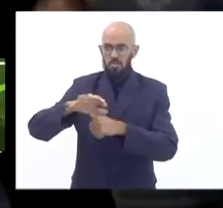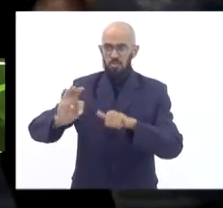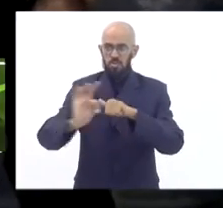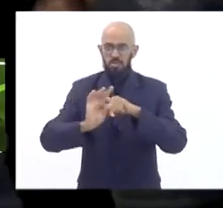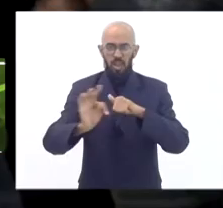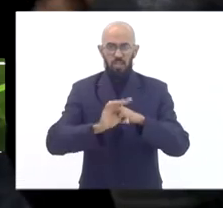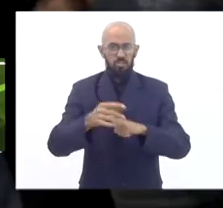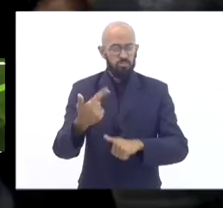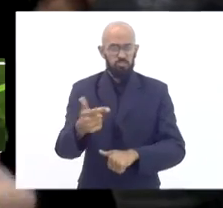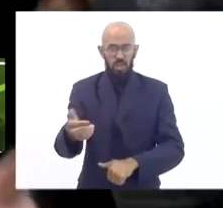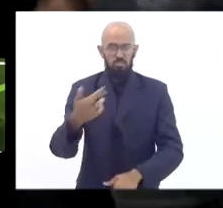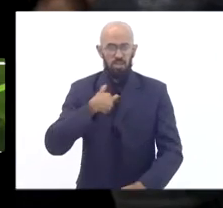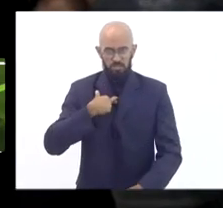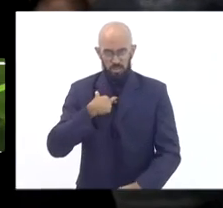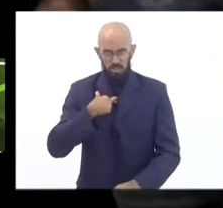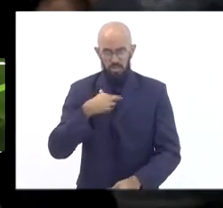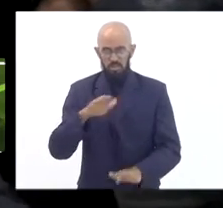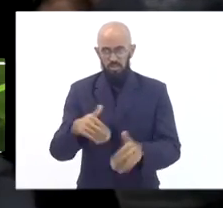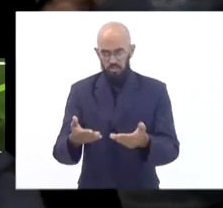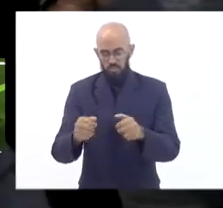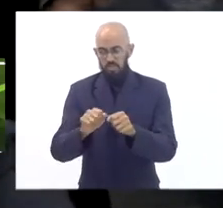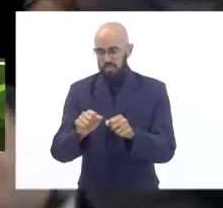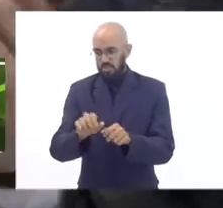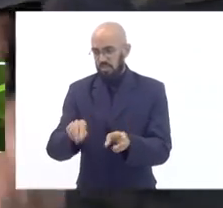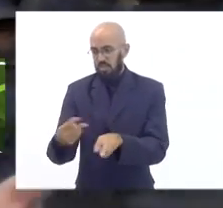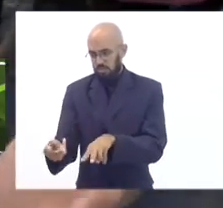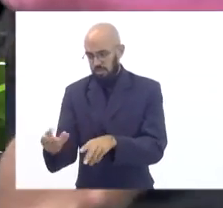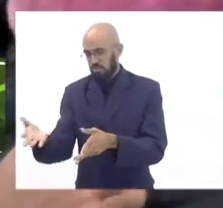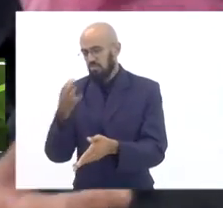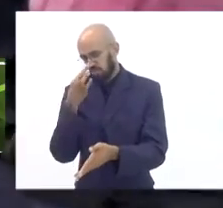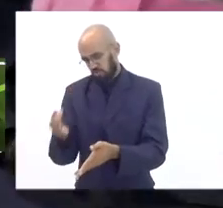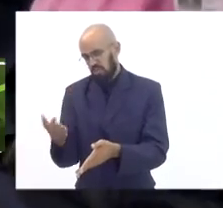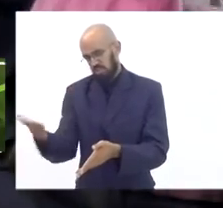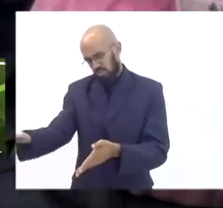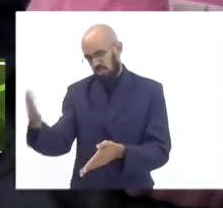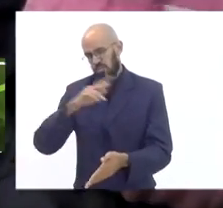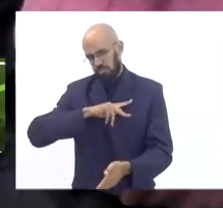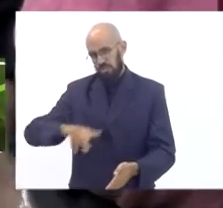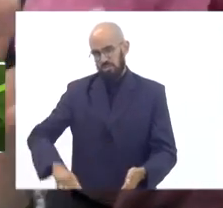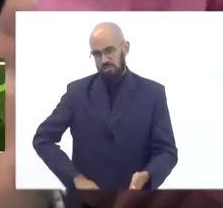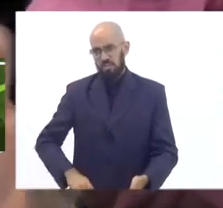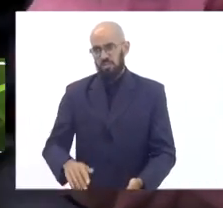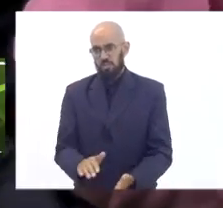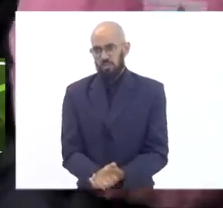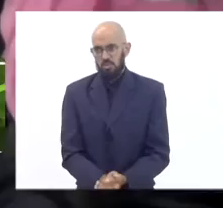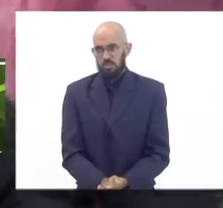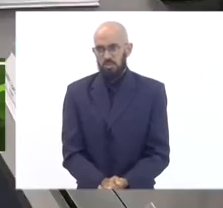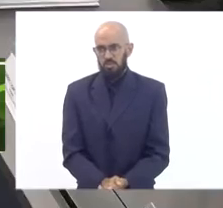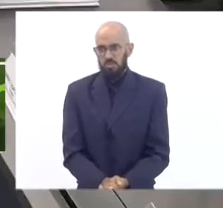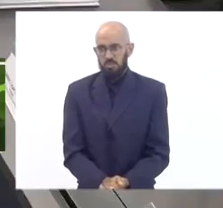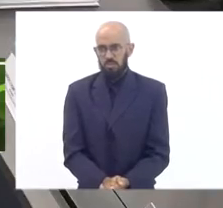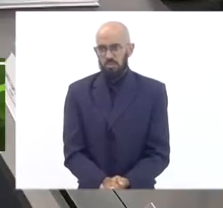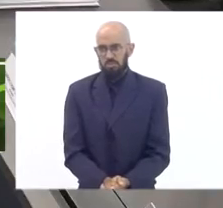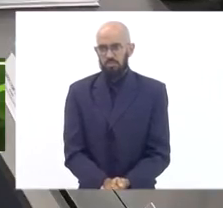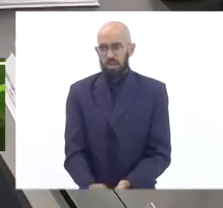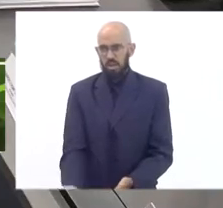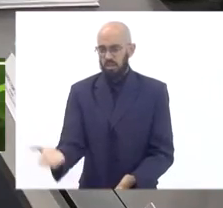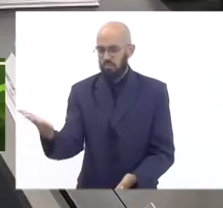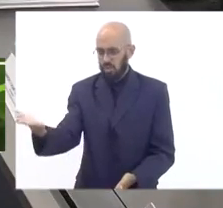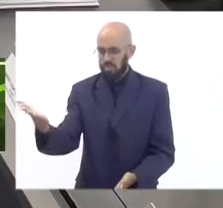onde deveria vir. Então, fazer esse encaminhamento, se é que Vossa Excelência, ou uma sugestão, não é um encaminhamento, presidente. Eu agradeço. Uma sugestão, para que Vossa